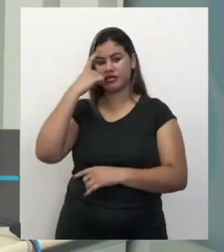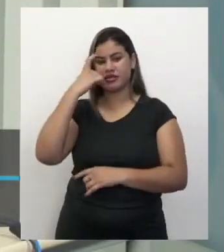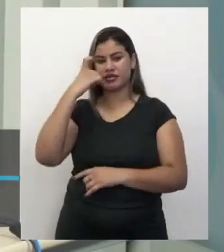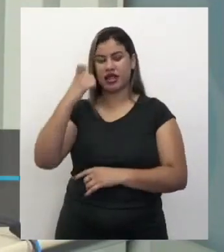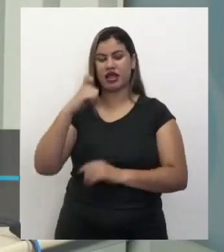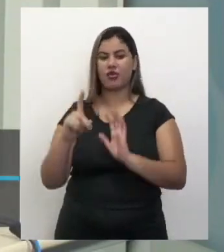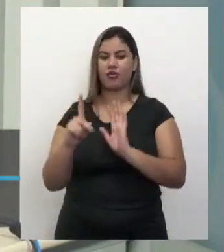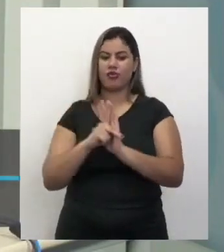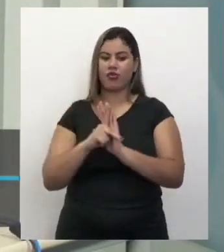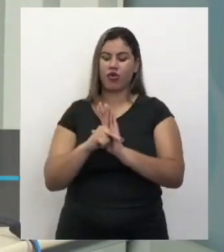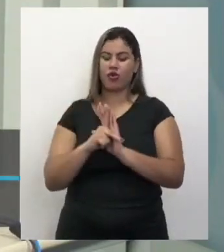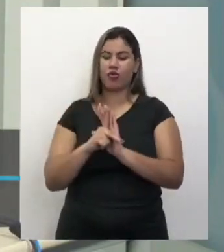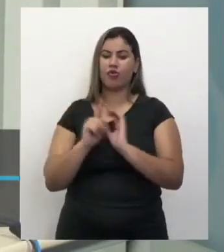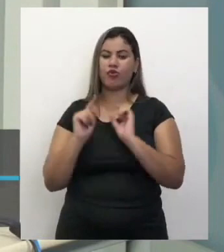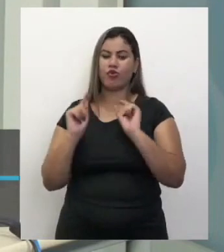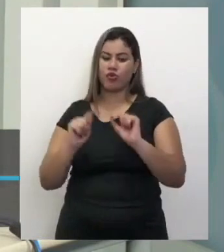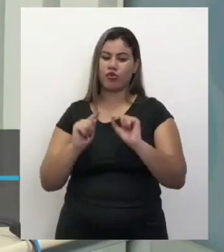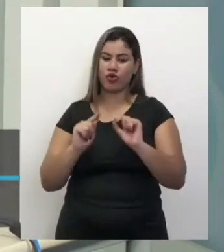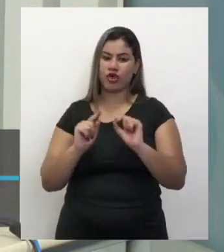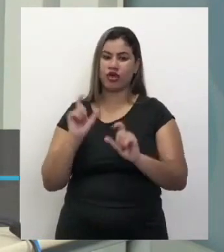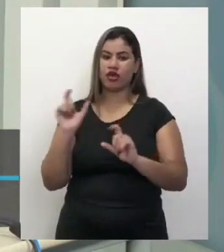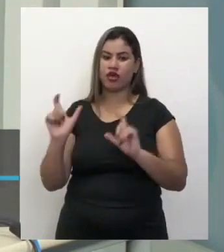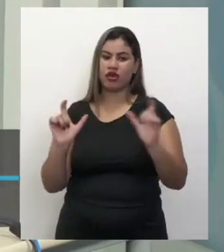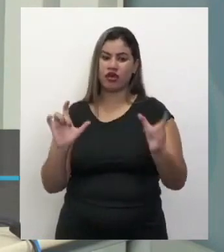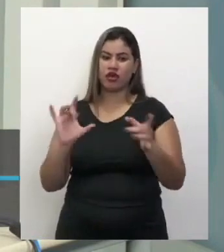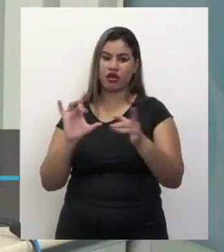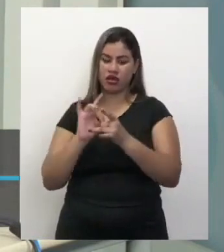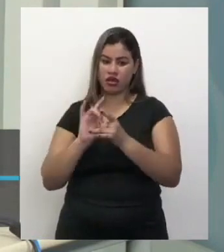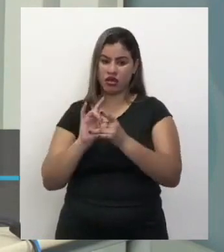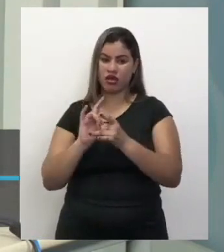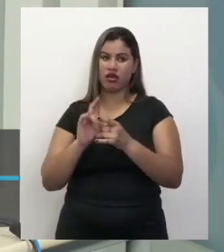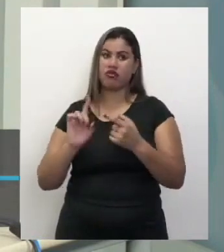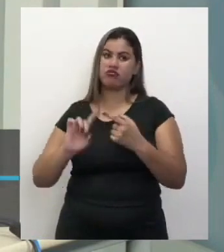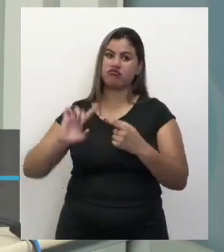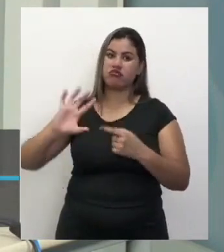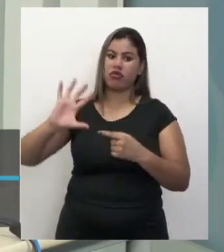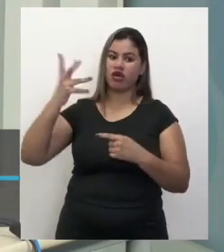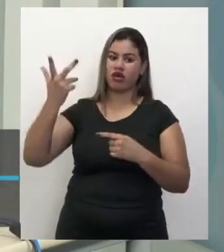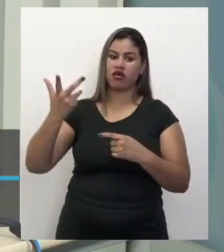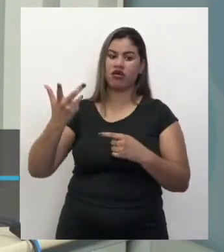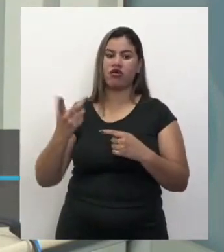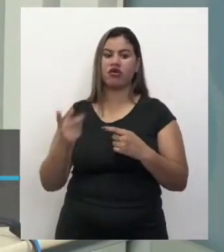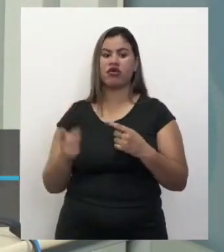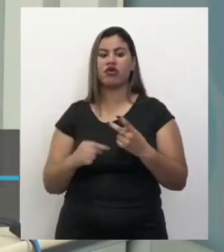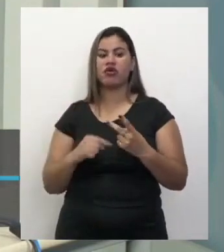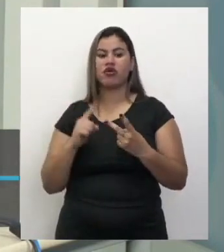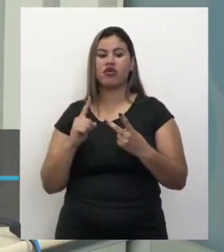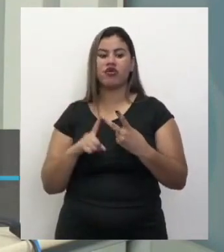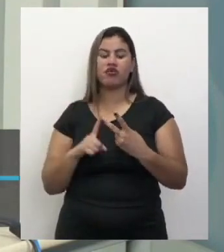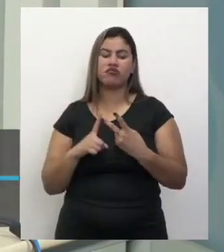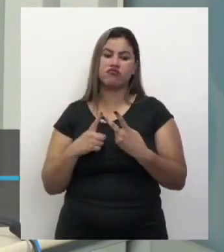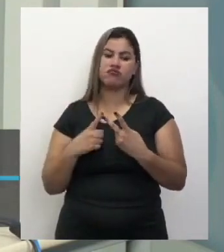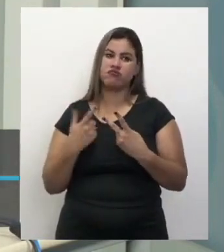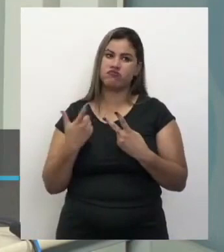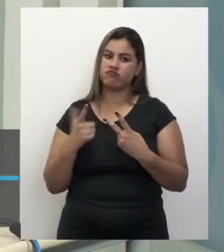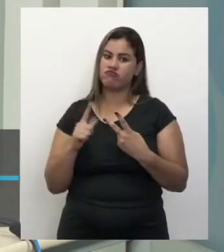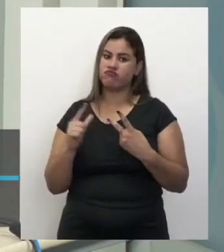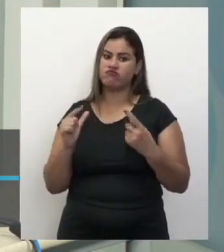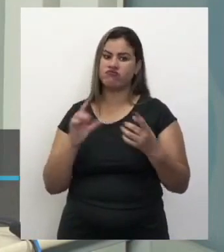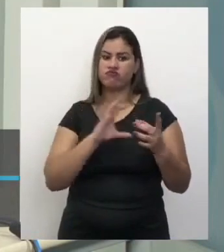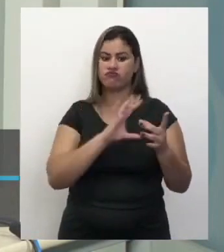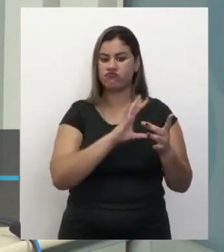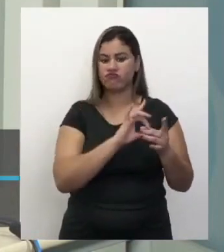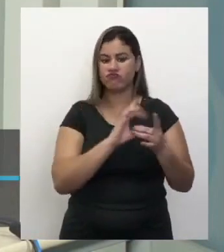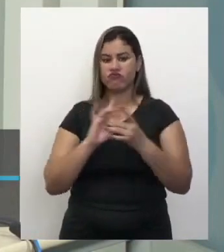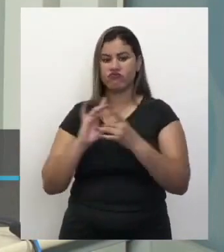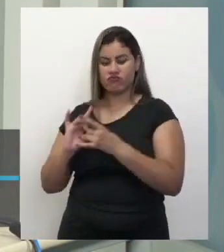vai uma conjunção que ela dá a ideia de adversidade, nós temos as conjunções que dá a ideia que segue o contexto